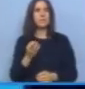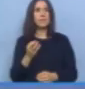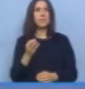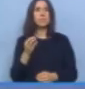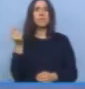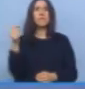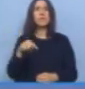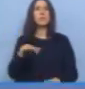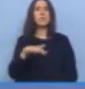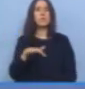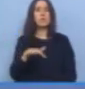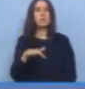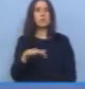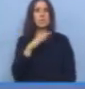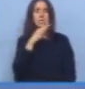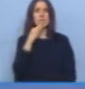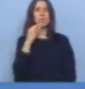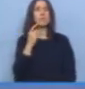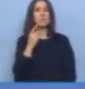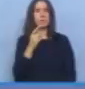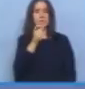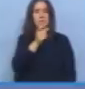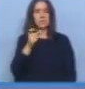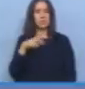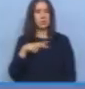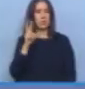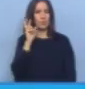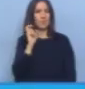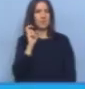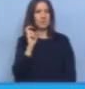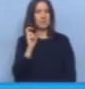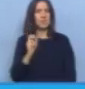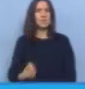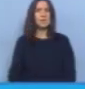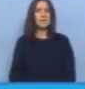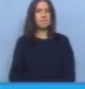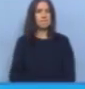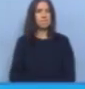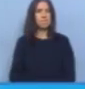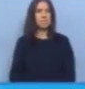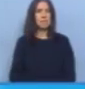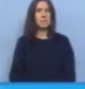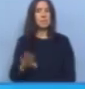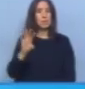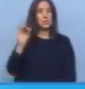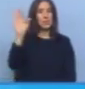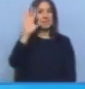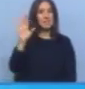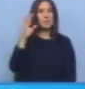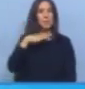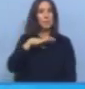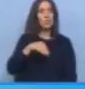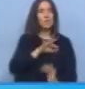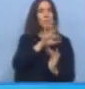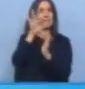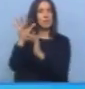onde vem. É muito engraçado ouvir os portugueses que vão para aquela zona do mundo.